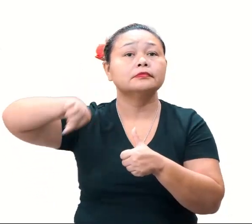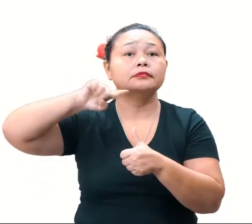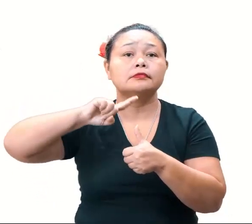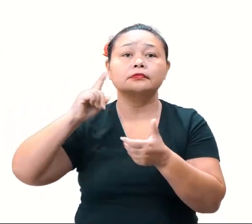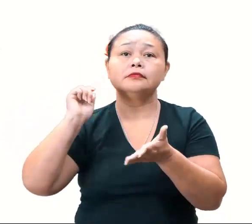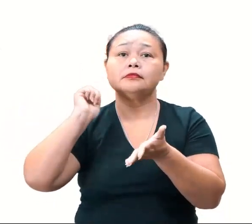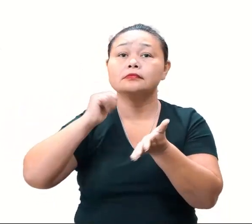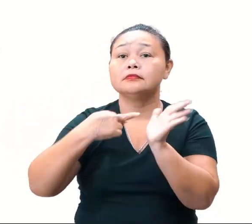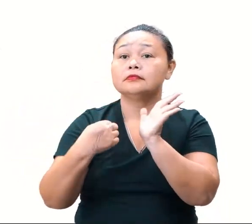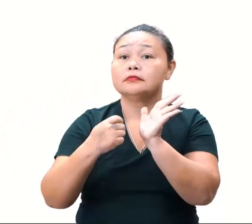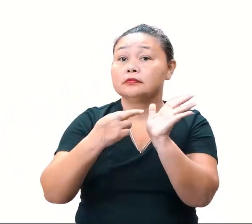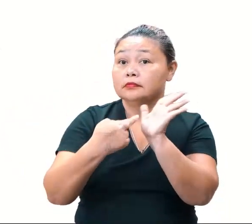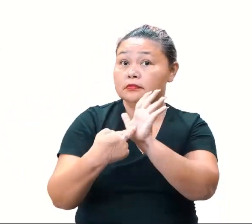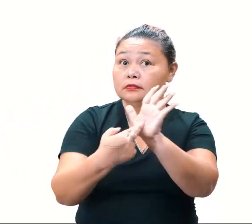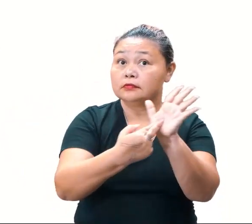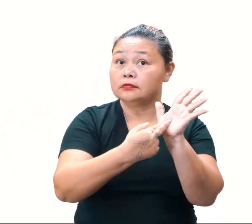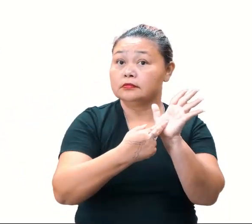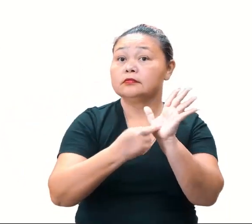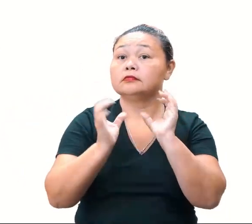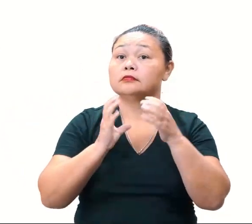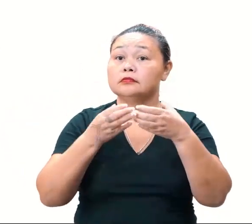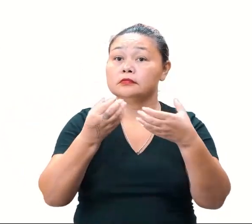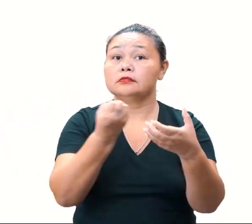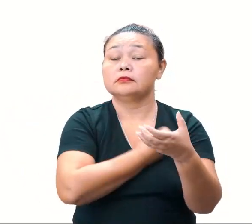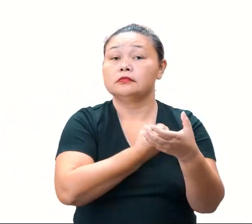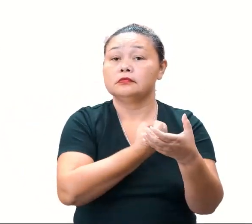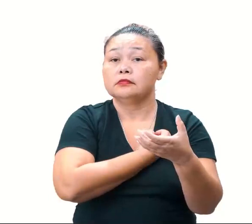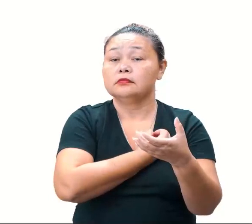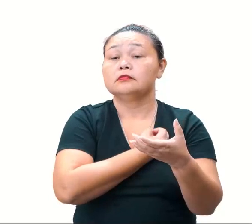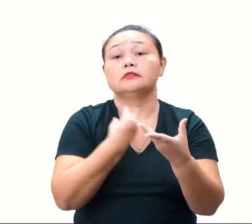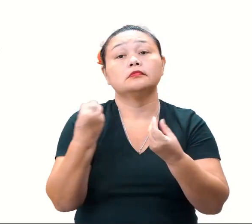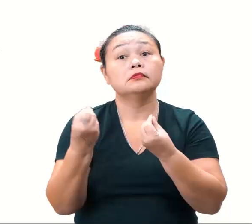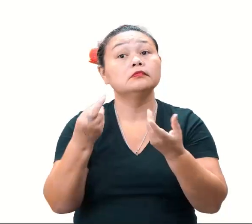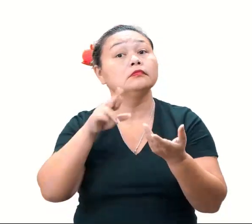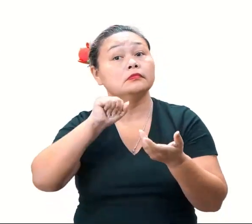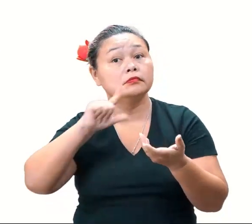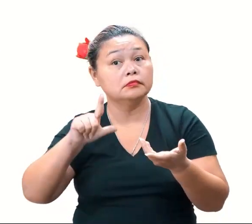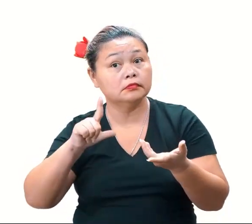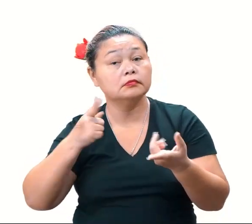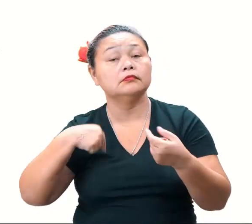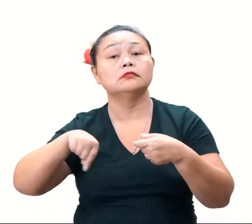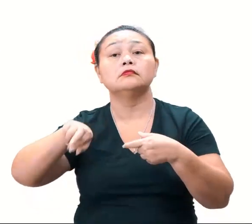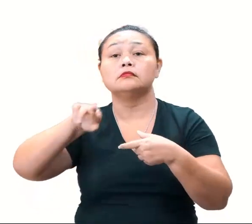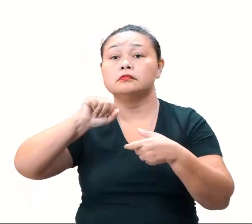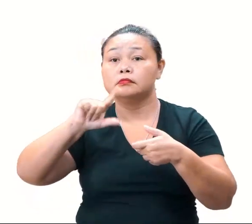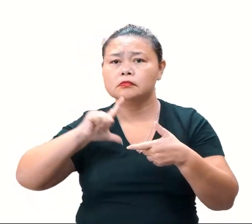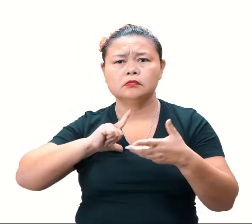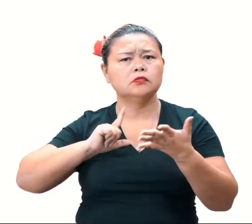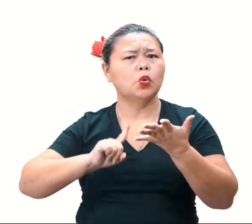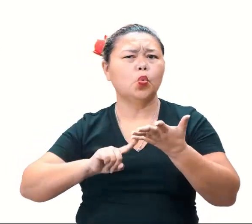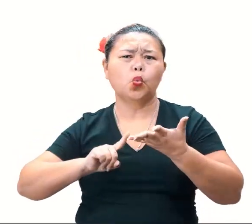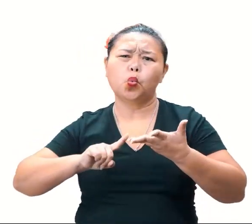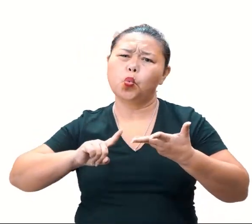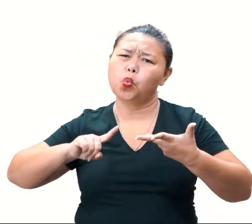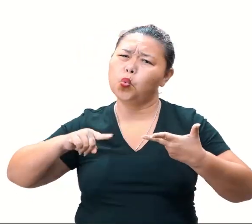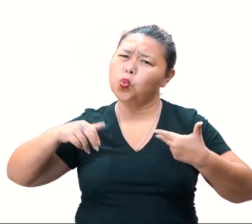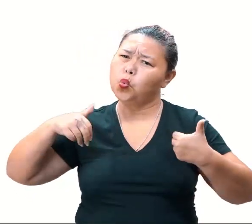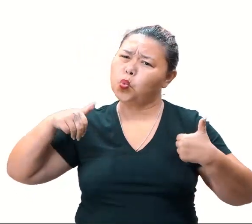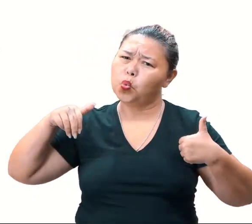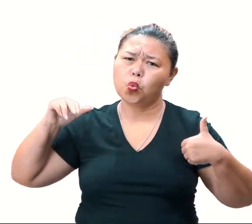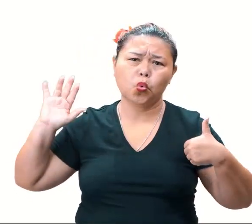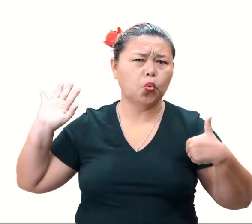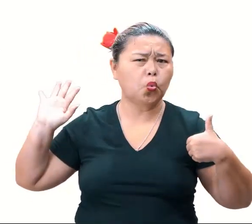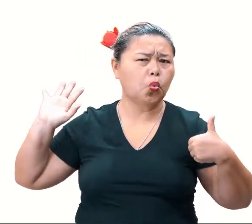representação dos conjuntos numéricos, agora, como eles são reais e os números reais são muito extensos, né, eu não